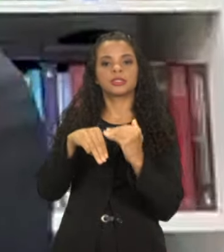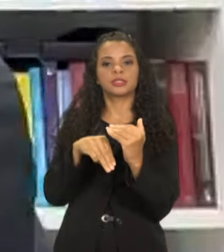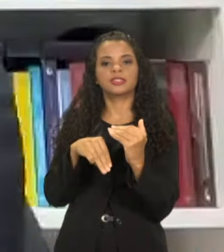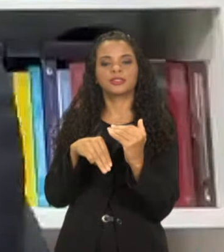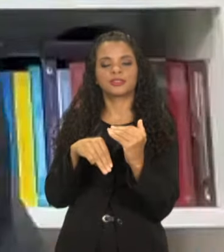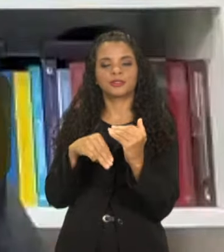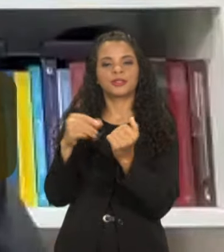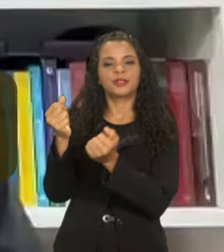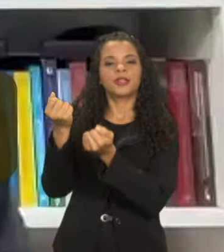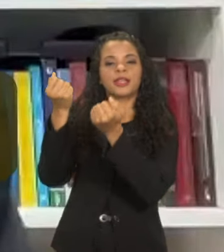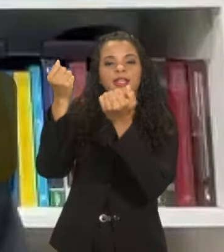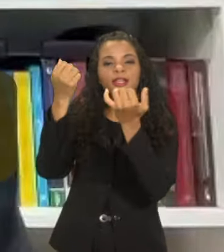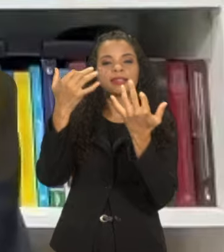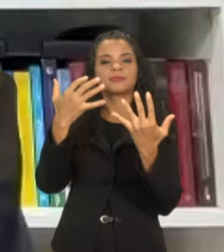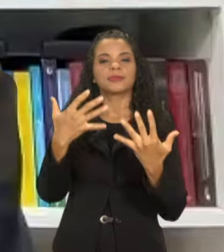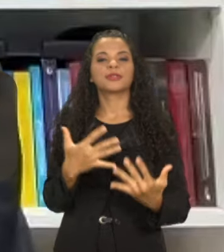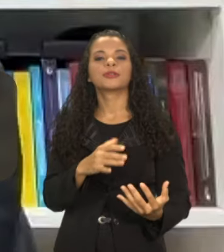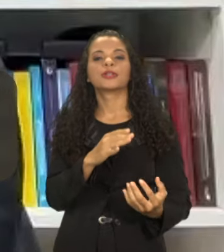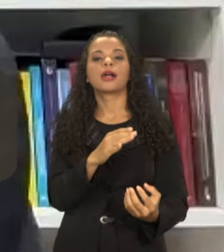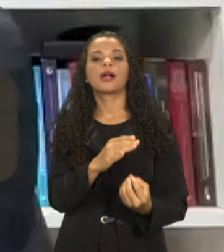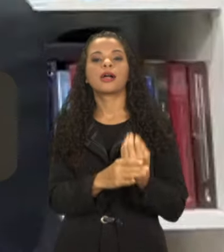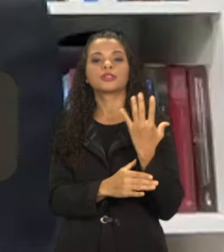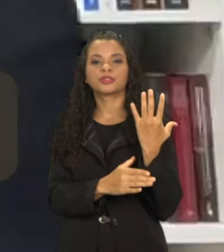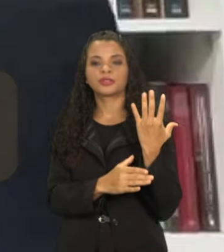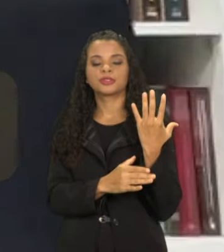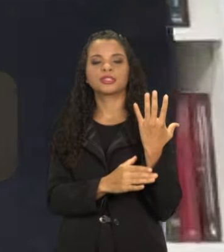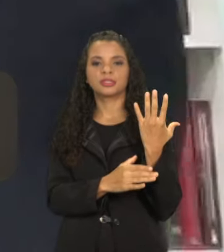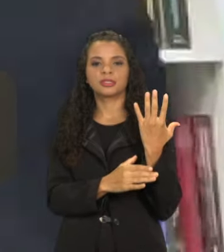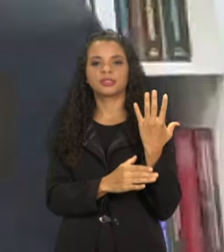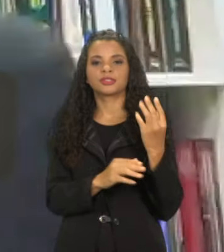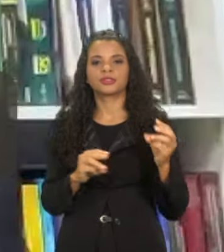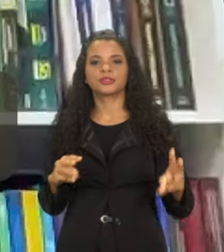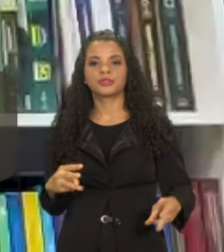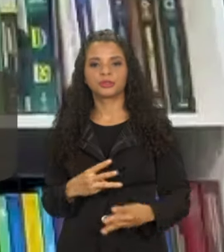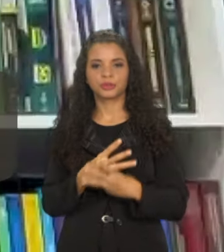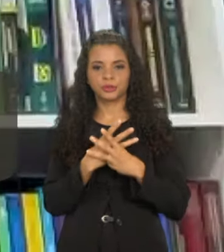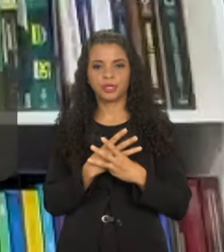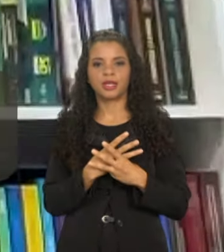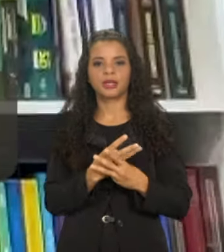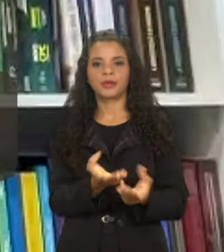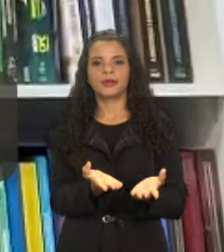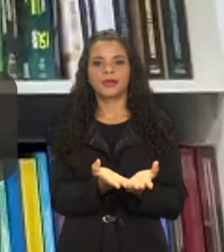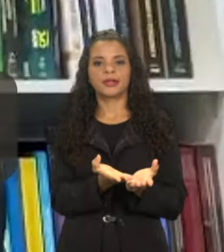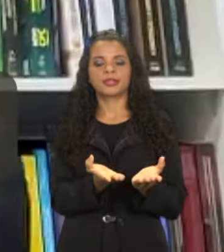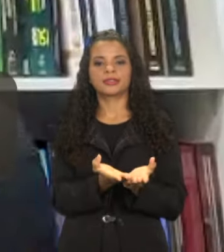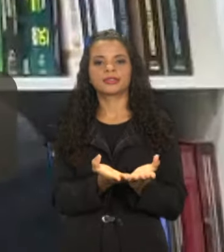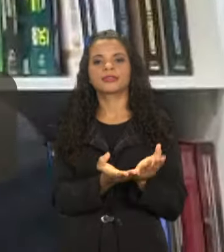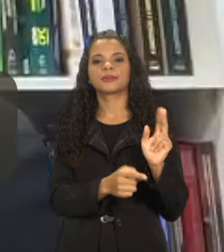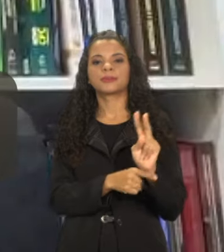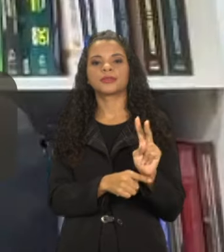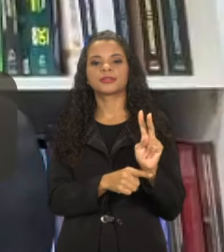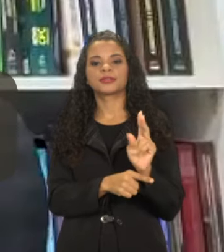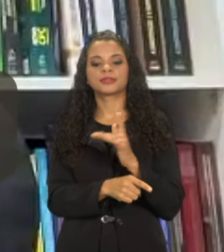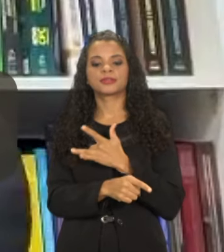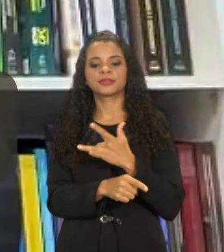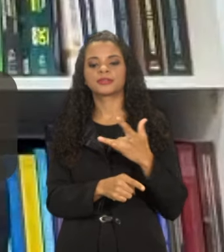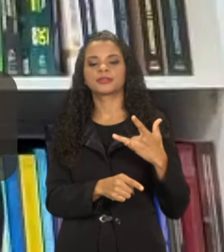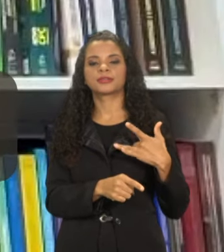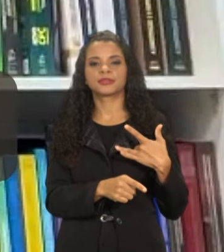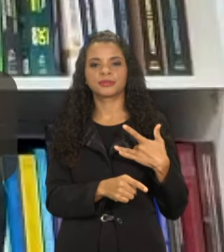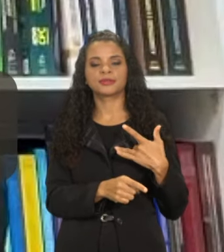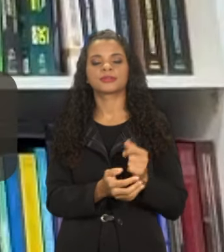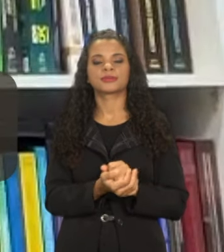trouxe sobre as origens judaico-cristãs, sobre a proteção à saúde. E eu lembraria que